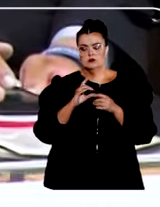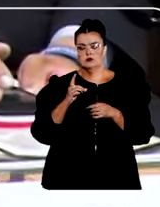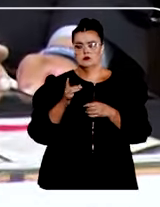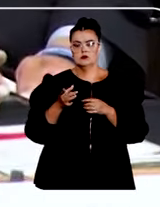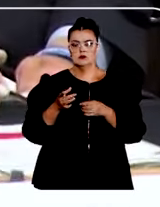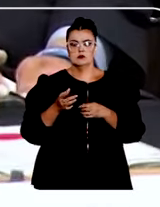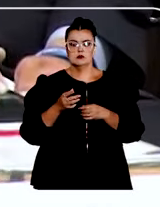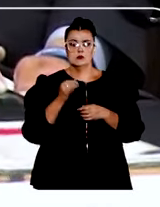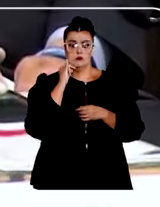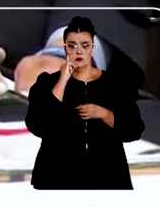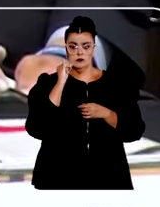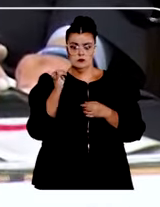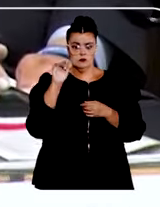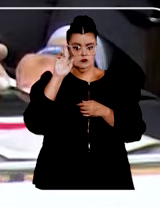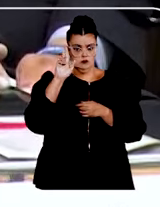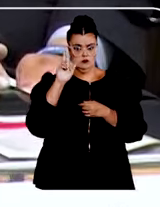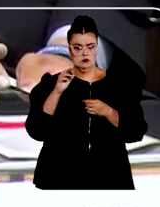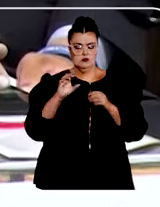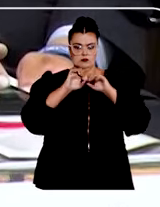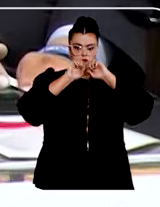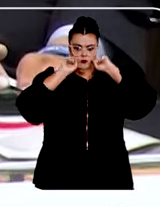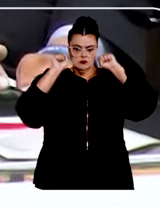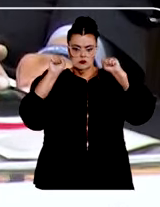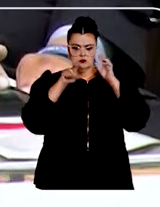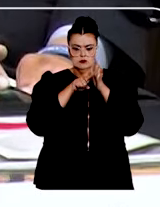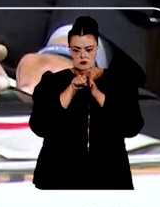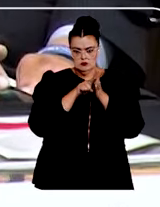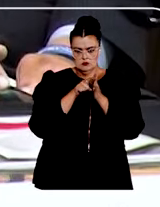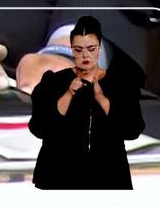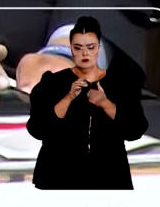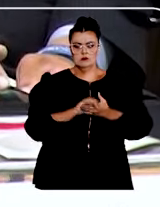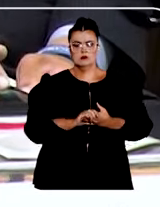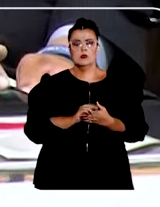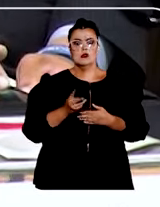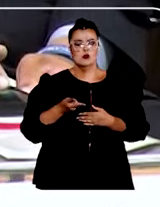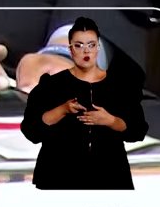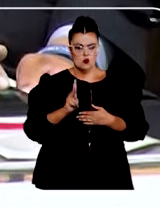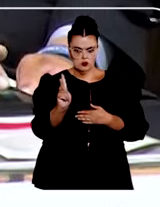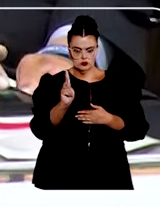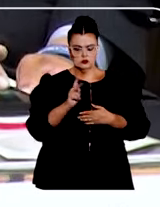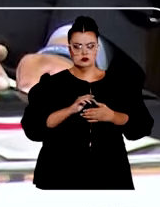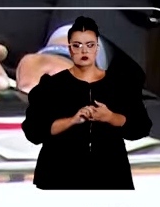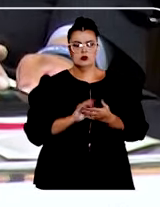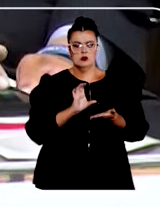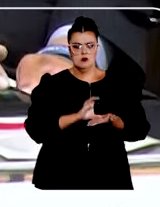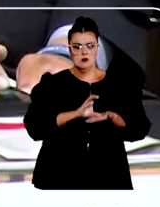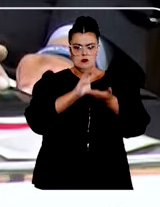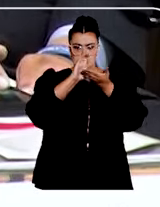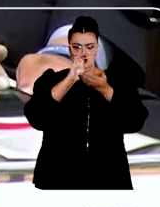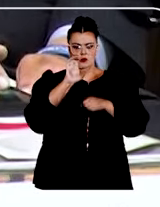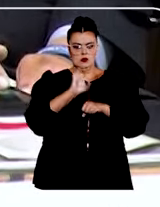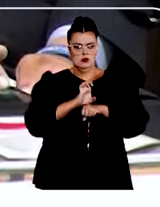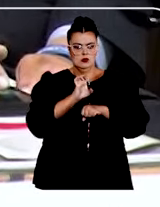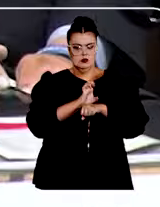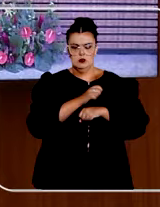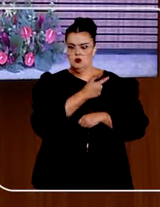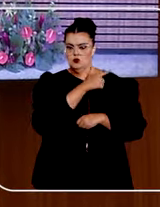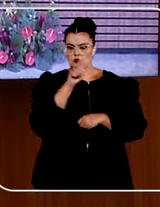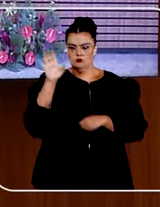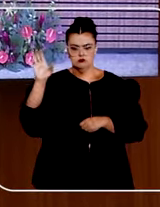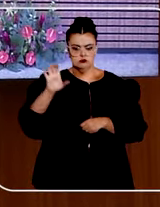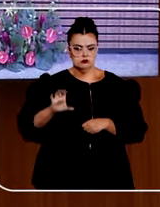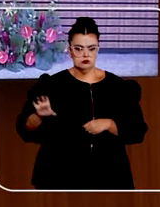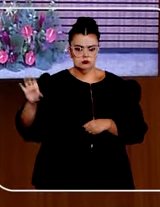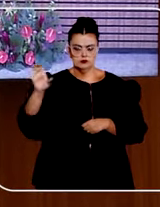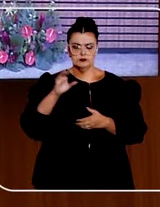eh perante a corte de cassação nós vamos continuar e sim com o conselho de estado nas outras áreas